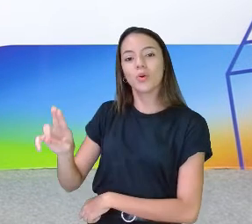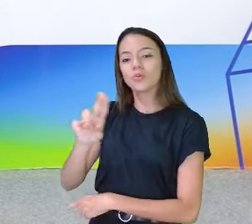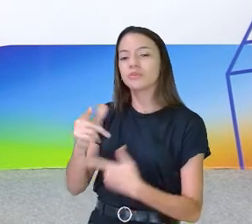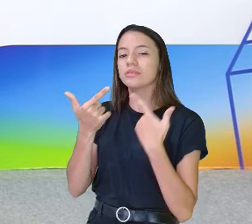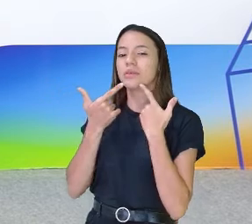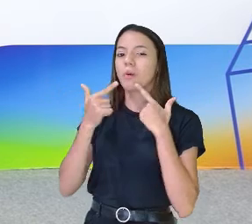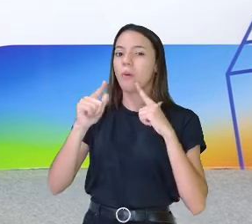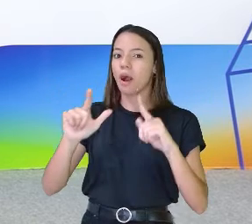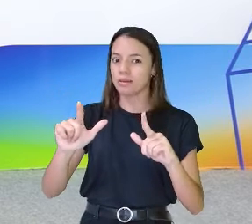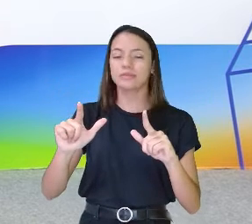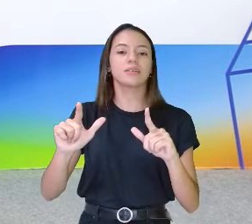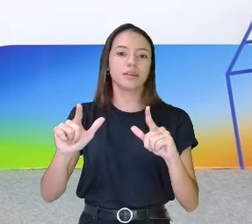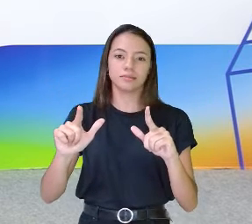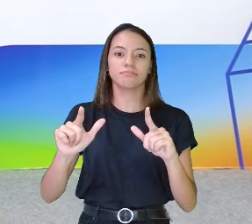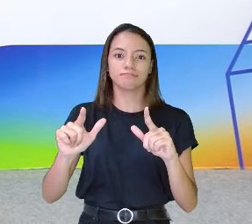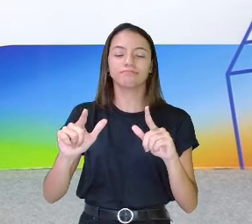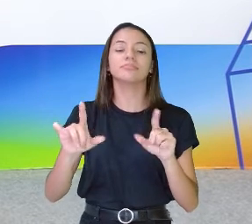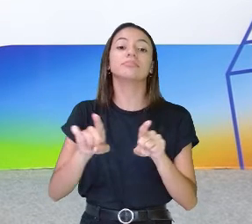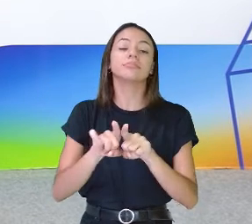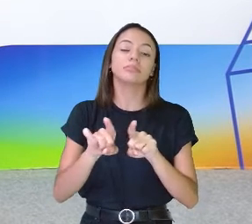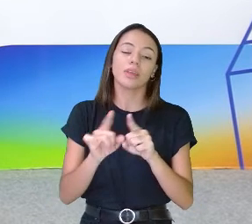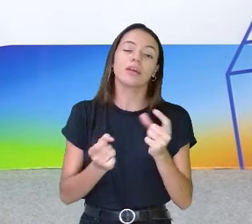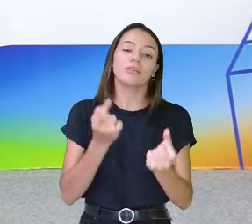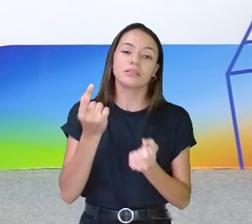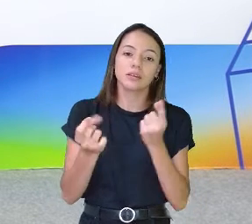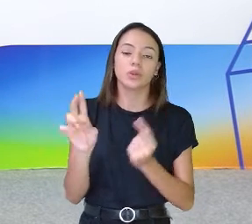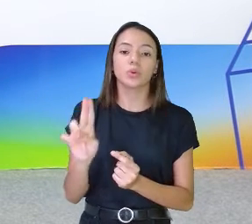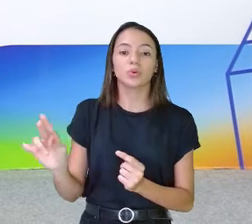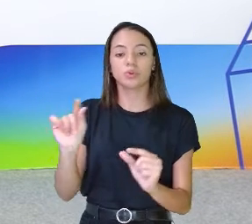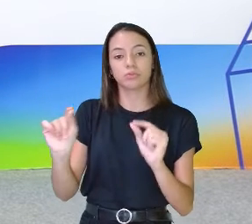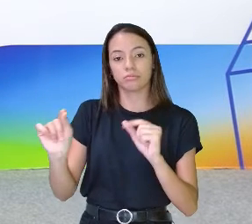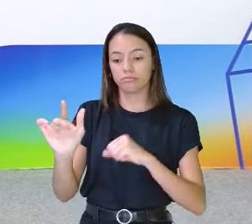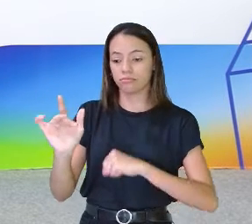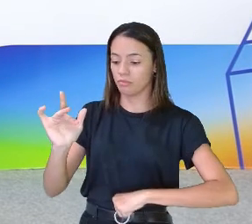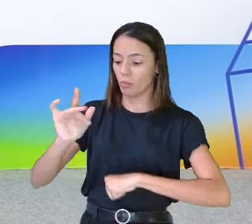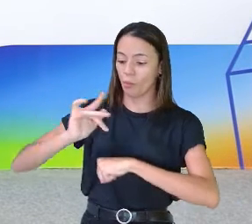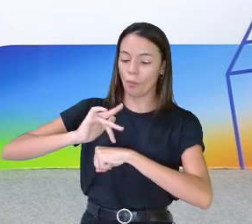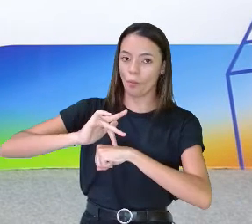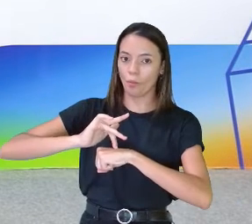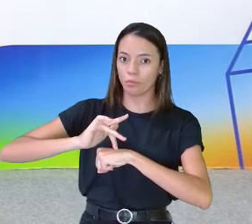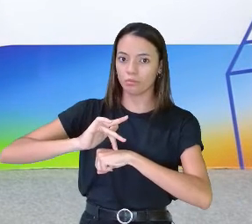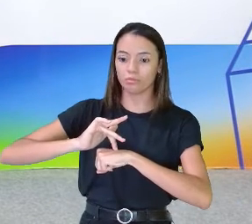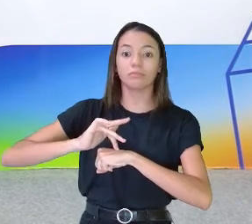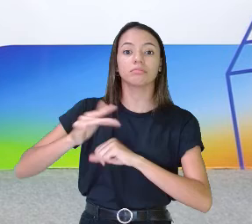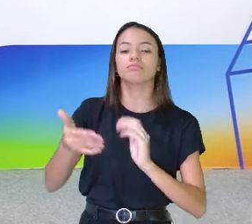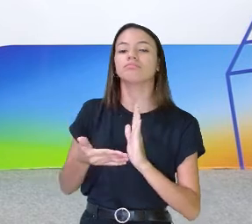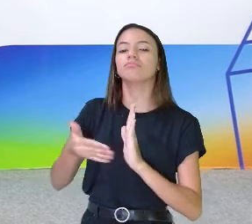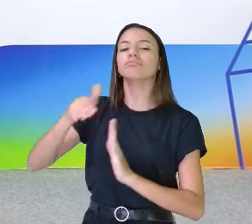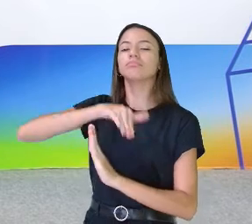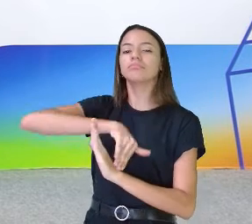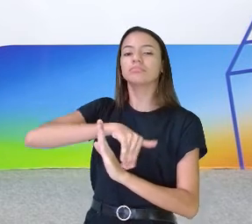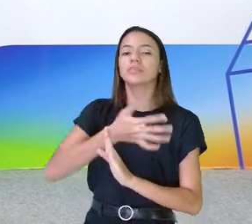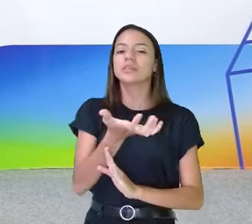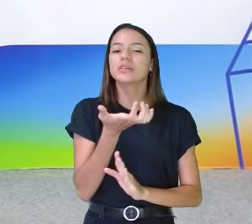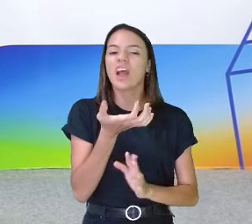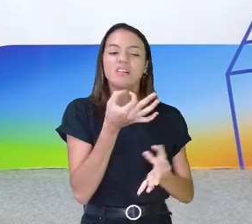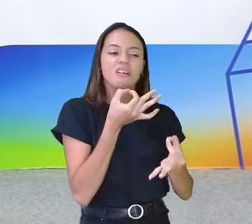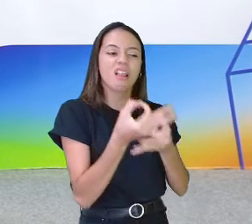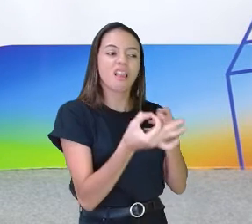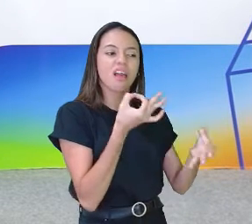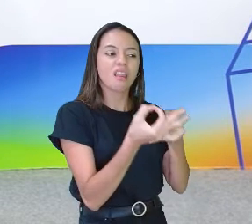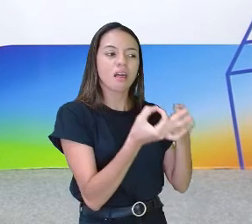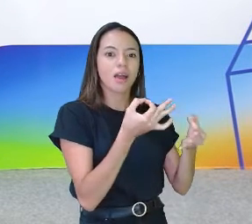atenuação. Às vezes, usa-se a ironia justamente para se fazer uma crítica, mas sem ser